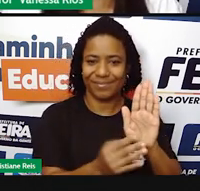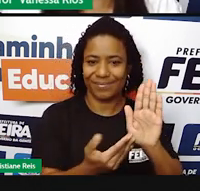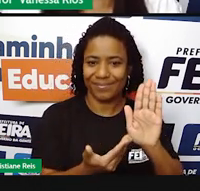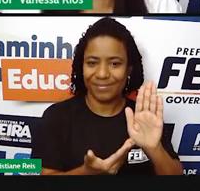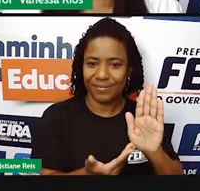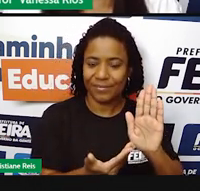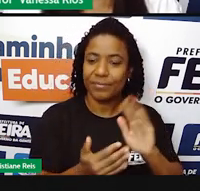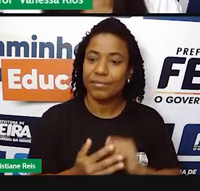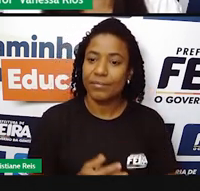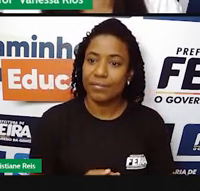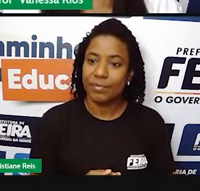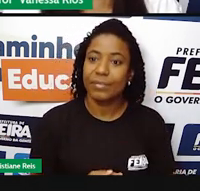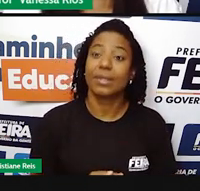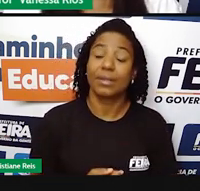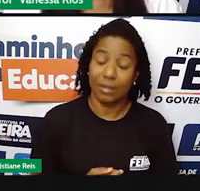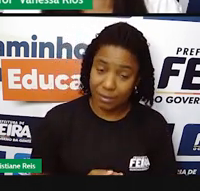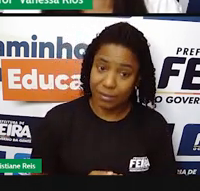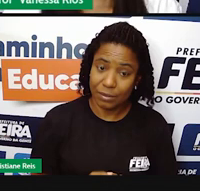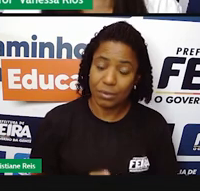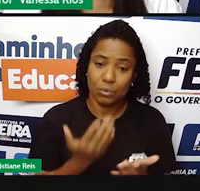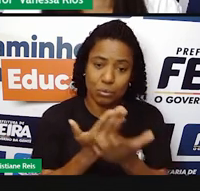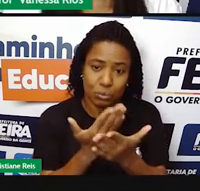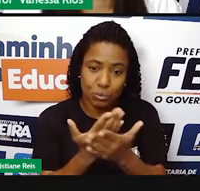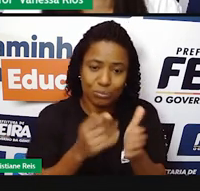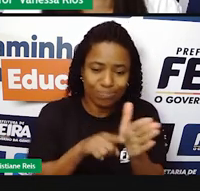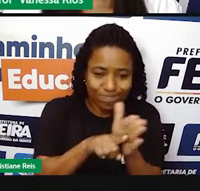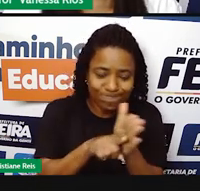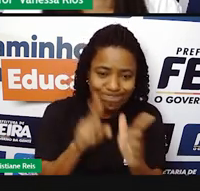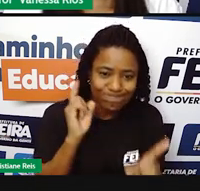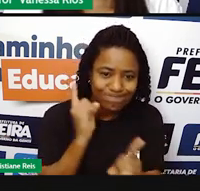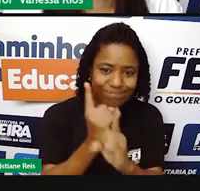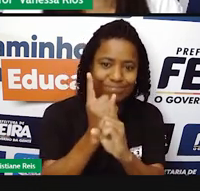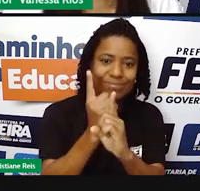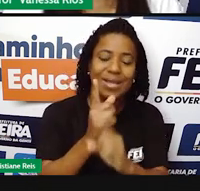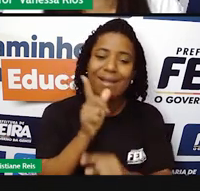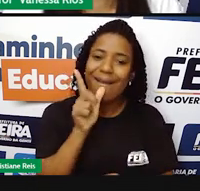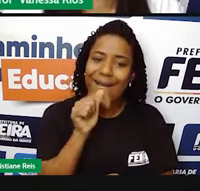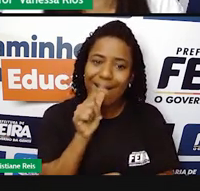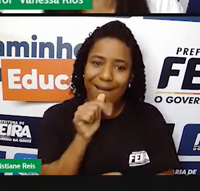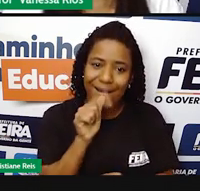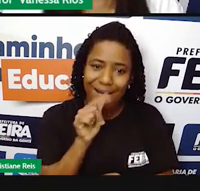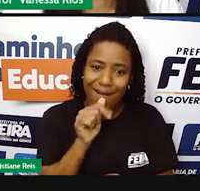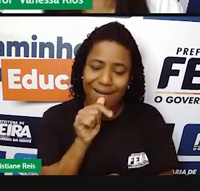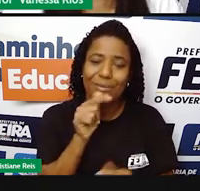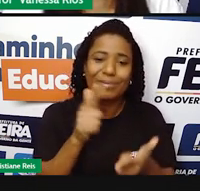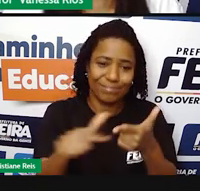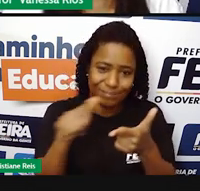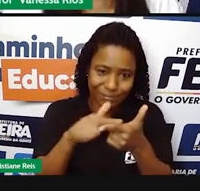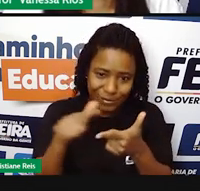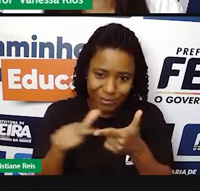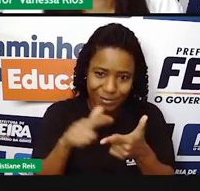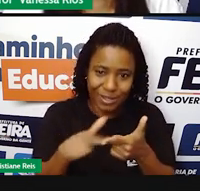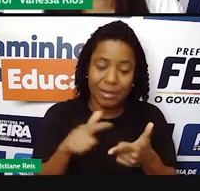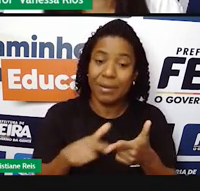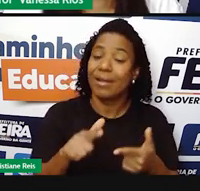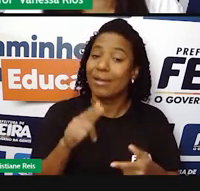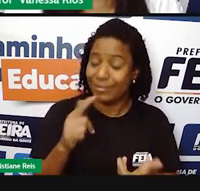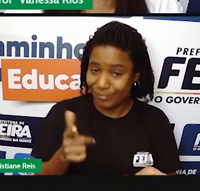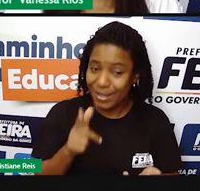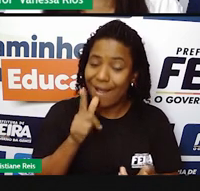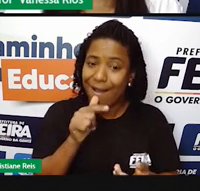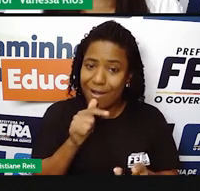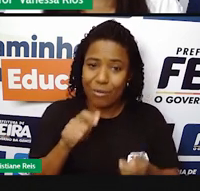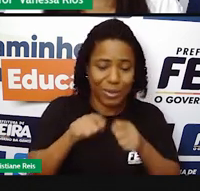segundo o estudo, as perdas geram ineficiências nos seguintes âmbitos: maior custo de insumos químicos e de